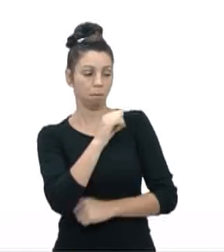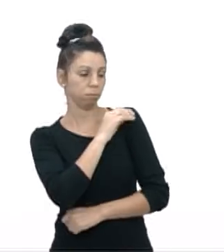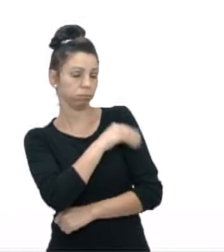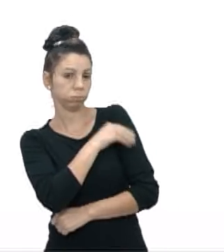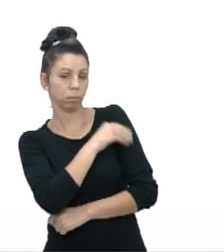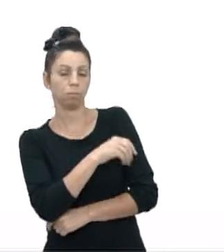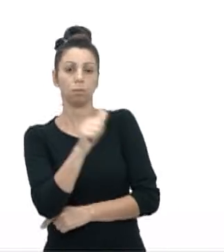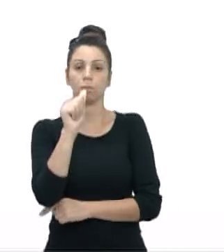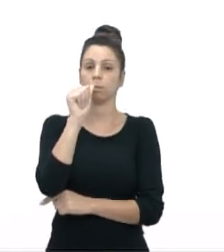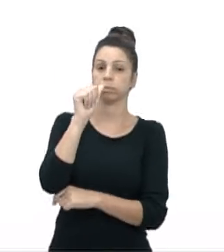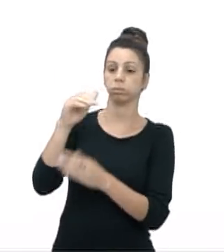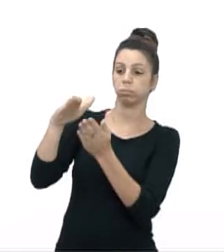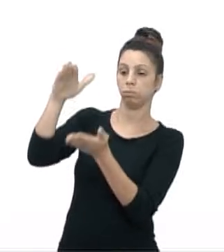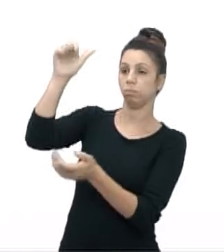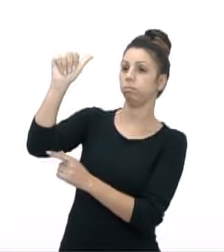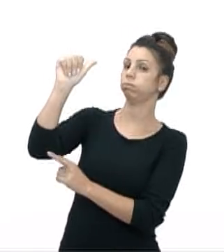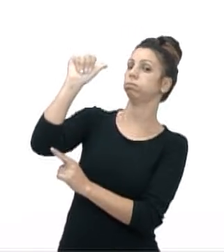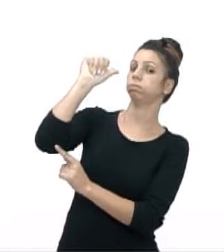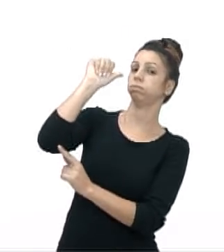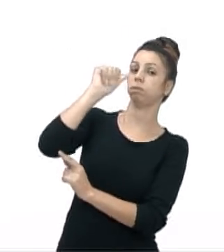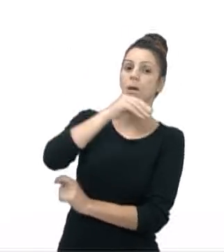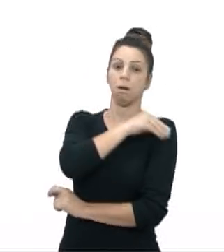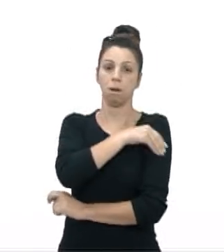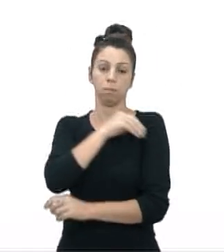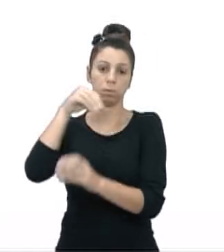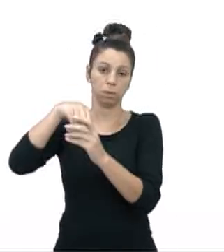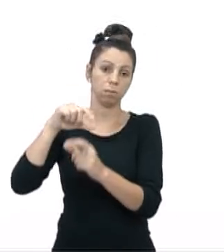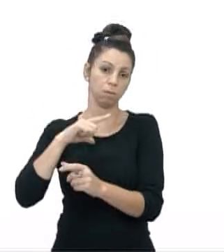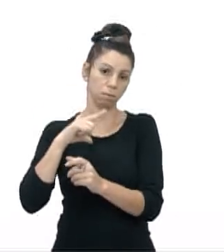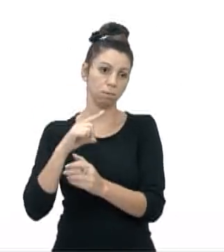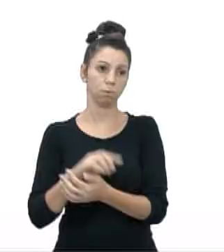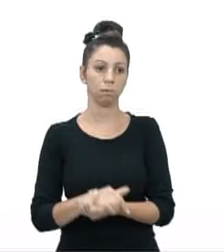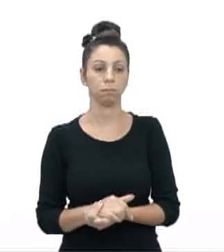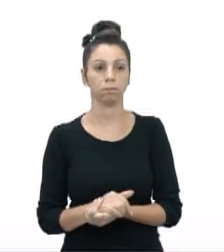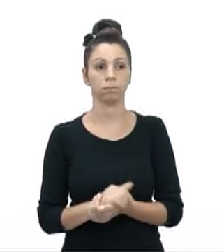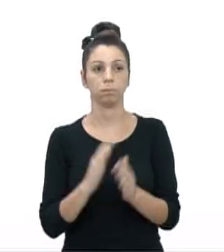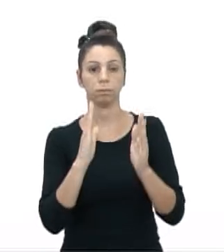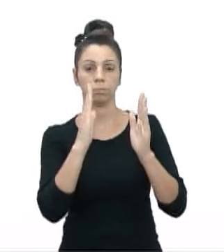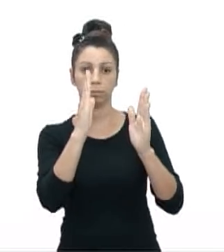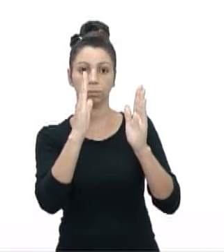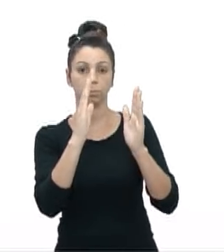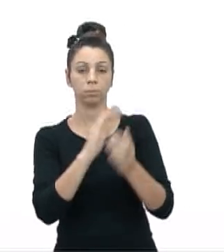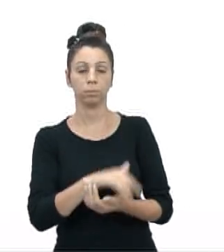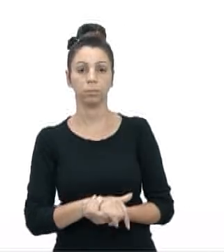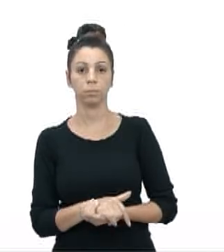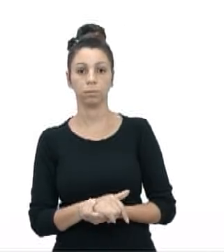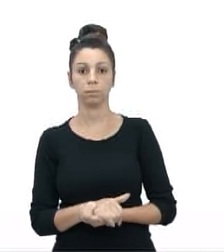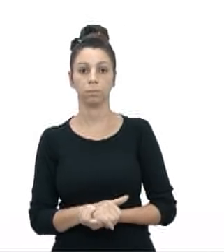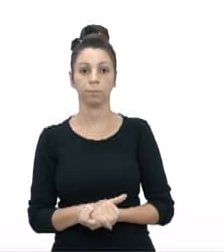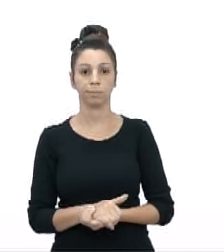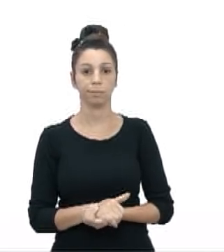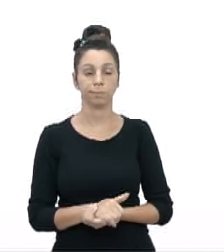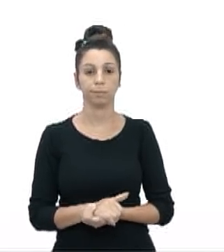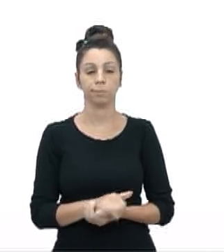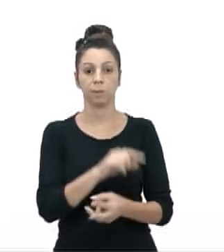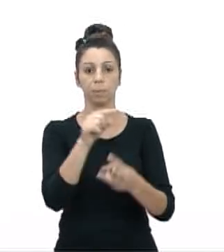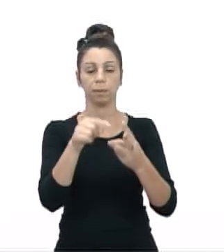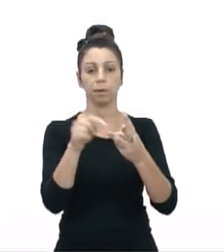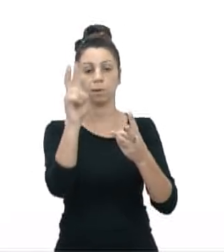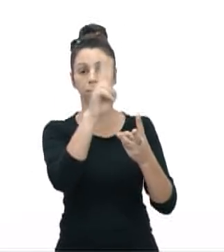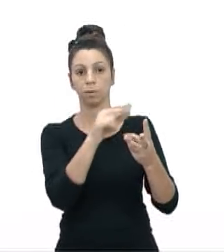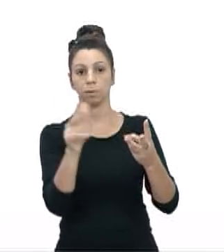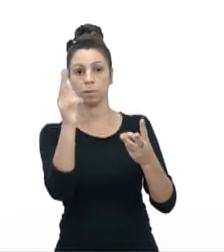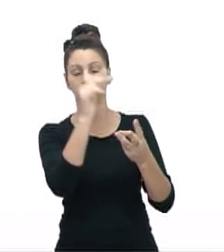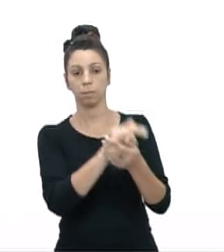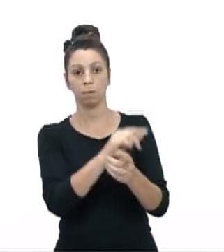que possivelmente é alguma coisa com álcool ali. Né? No terceiro a gente tem ali o desenho, né, que representa o ícone